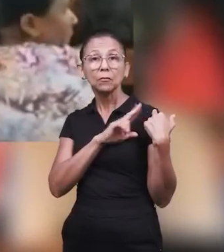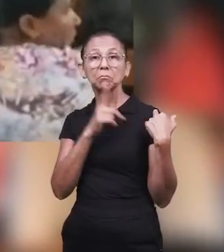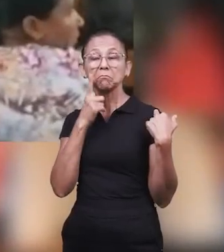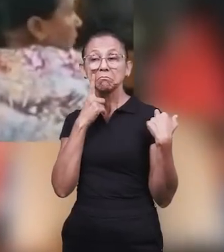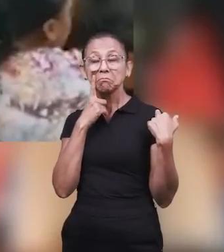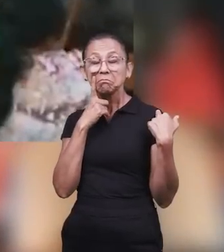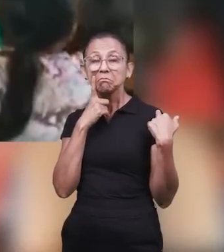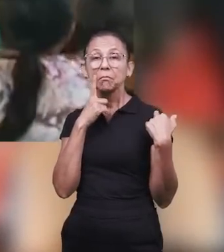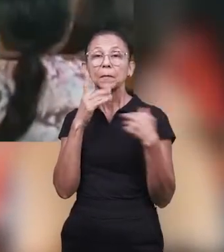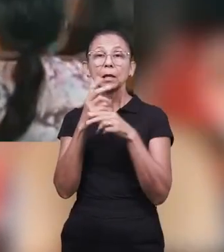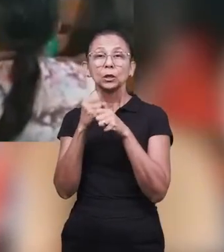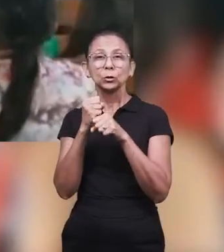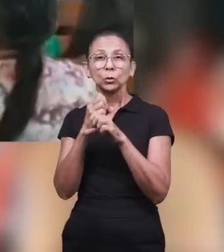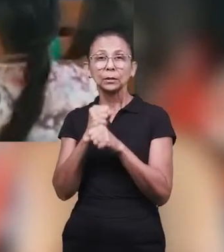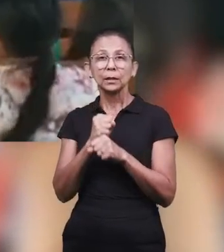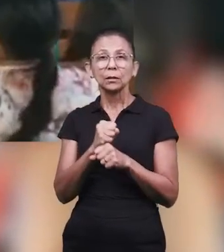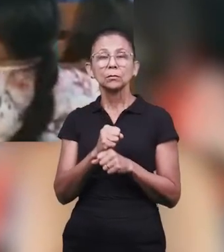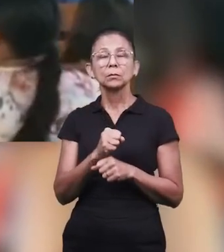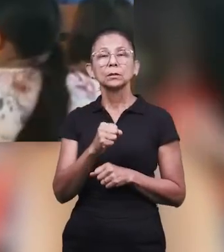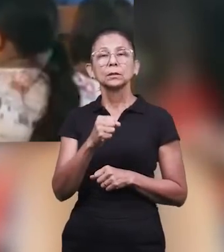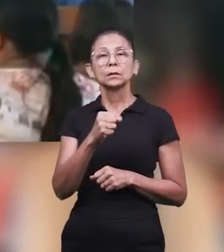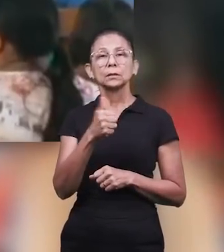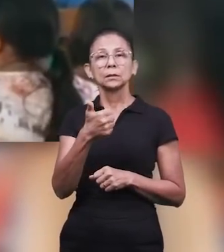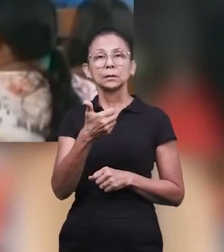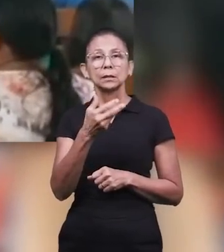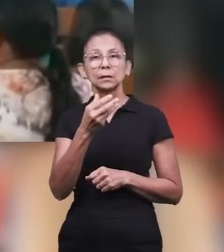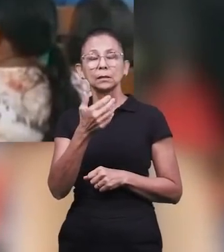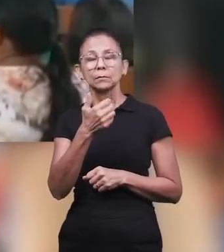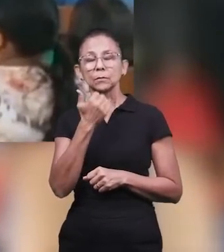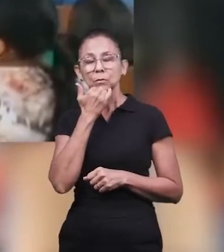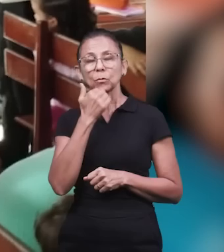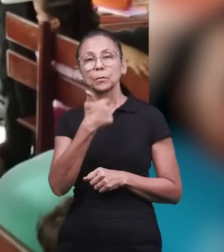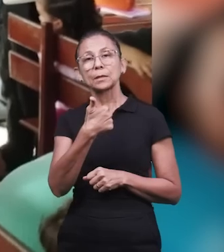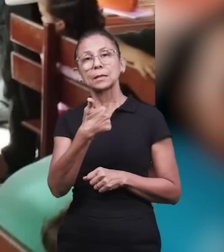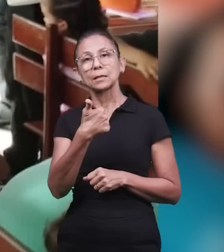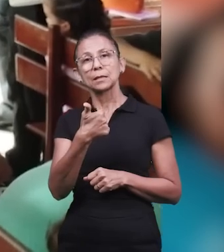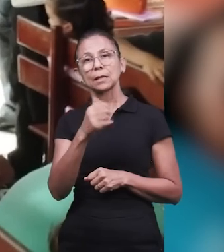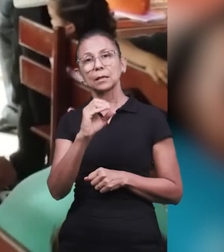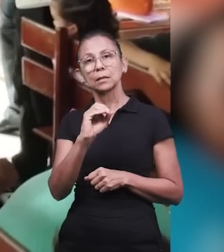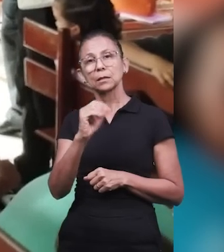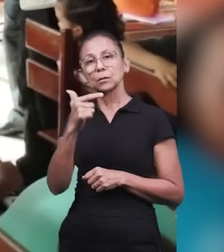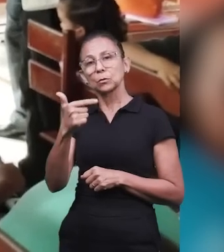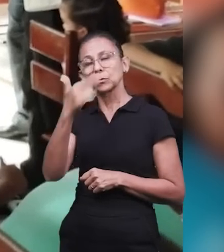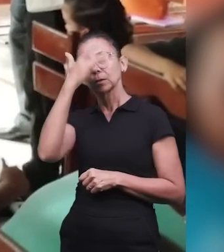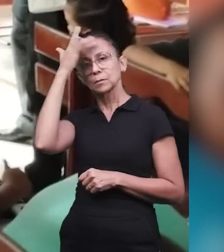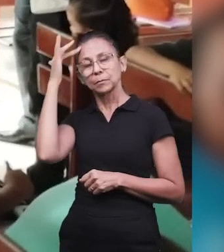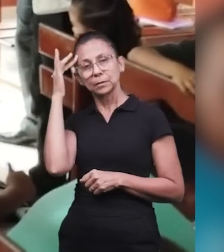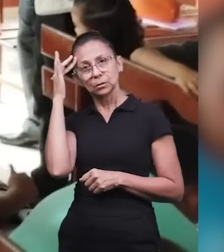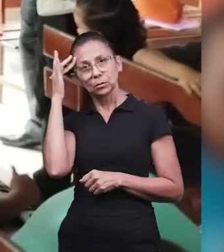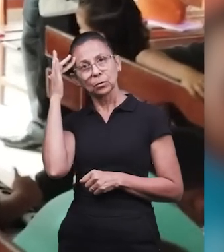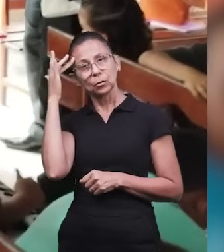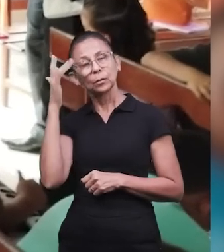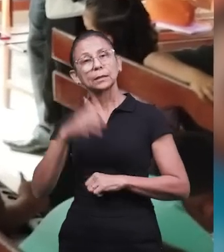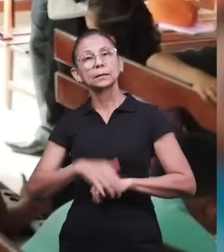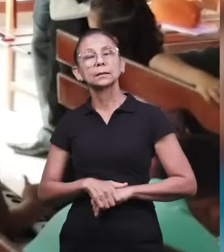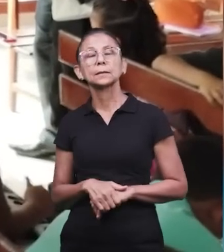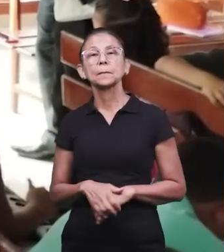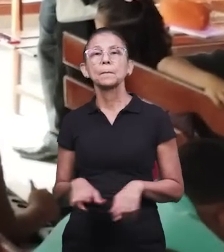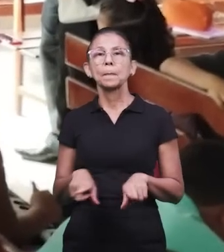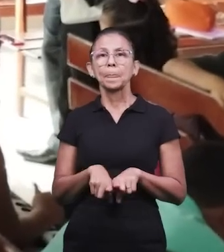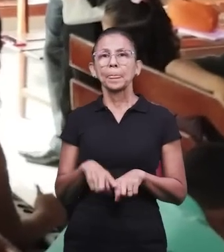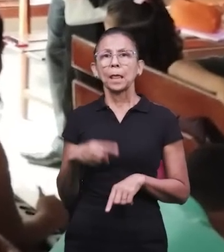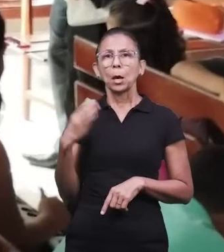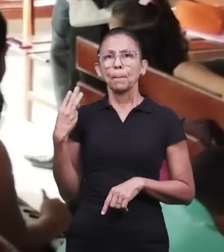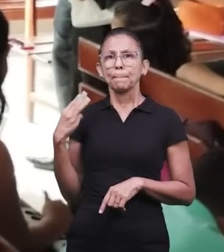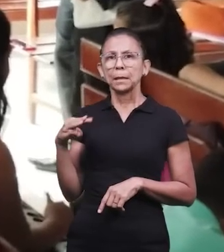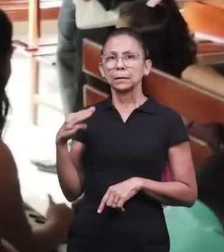visitantes, totalizando 110 vidas entre membros e visitantes. Já em Açailândia, Maranhão, na Igreja Central da responsabilidade